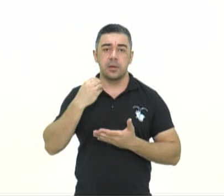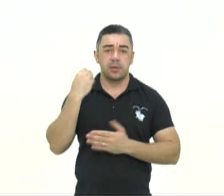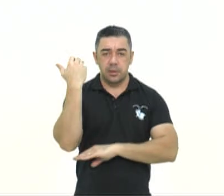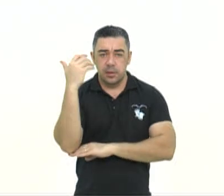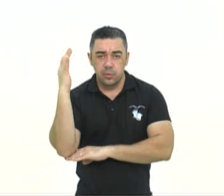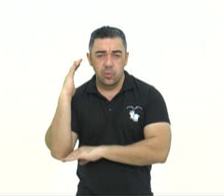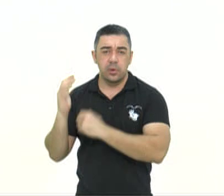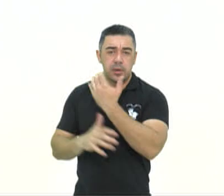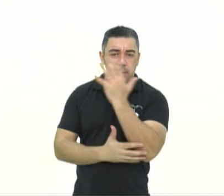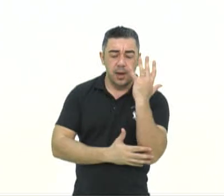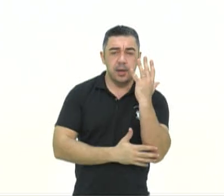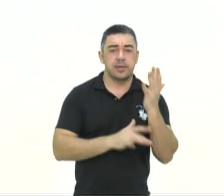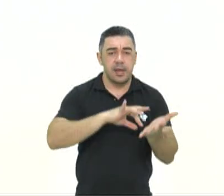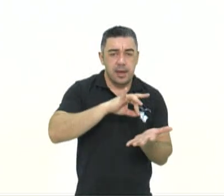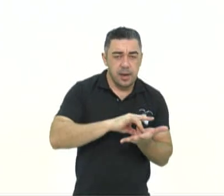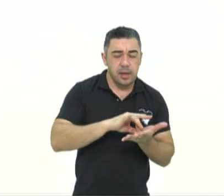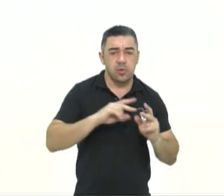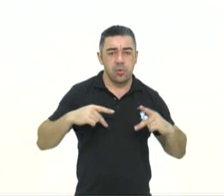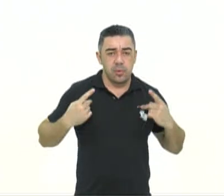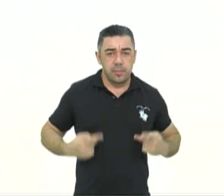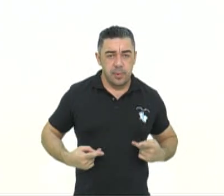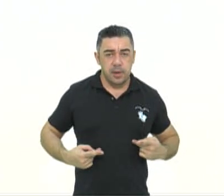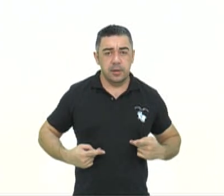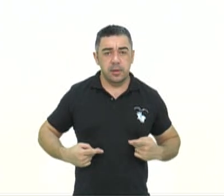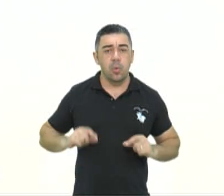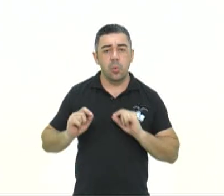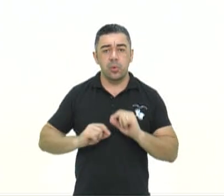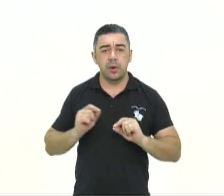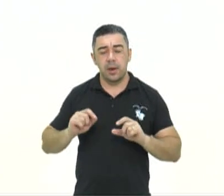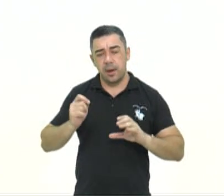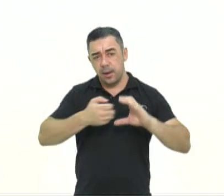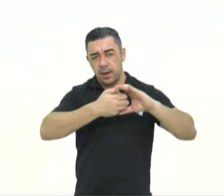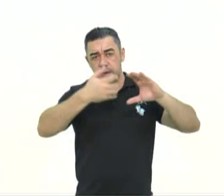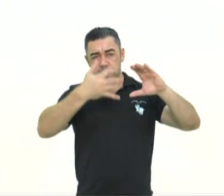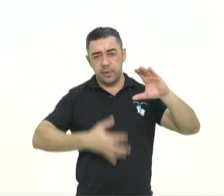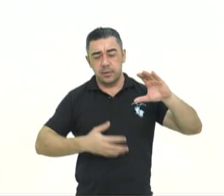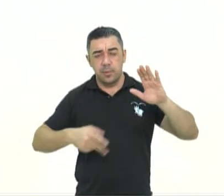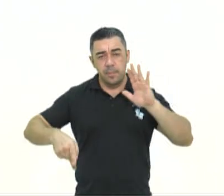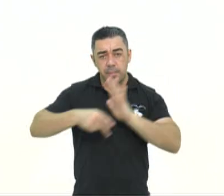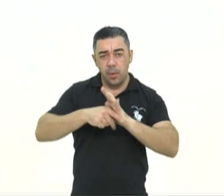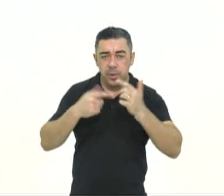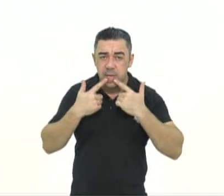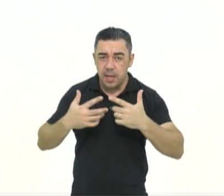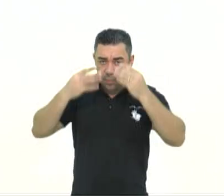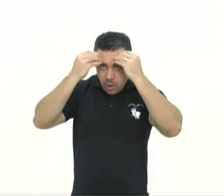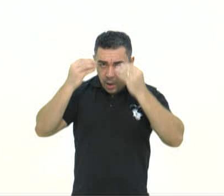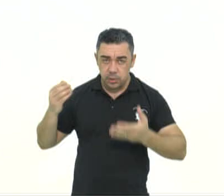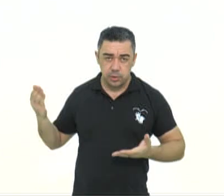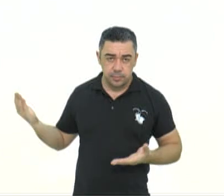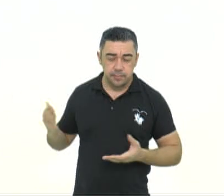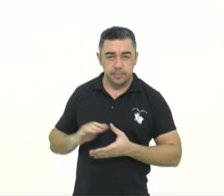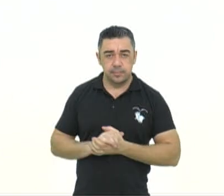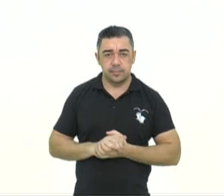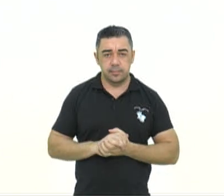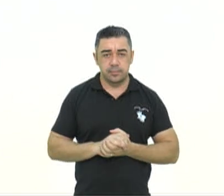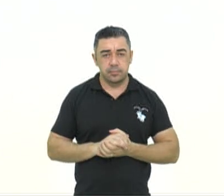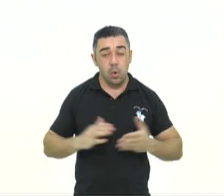humana, tecnologia e problemas sociais, desafiando as classificações clássicas da linguagem. Gente, a